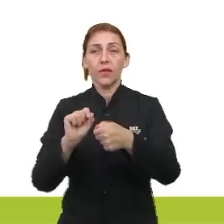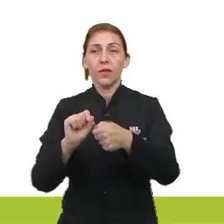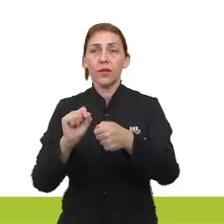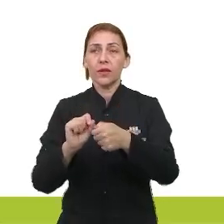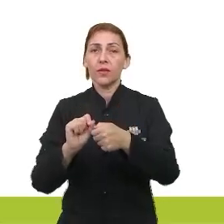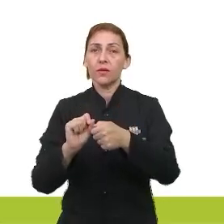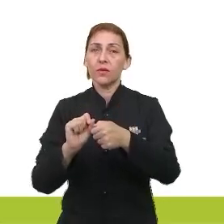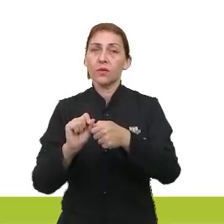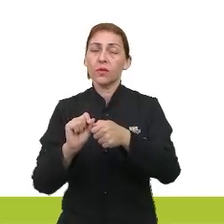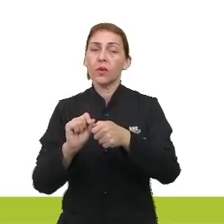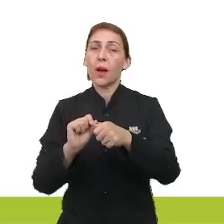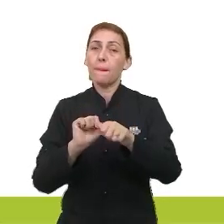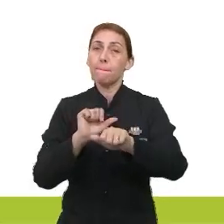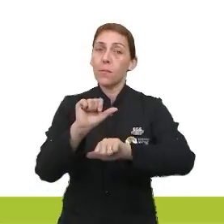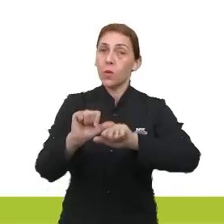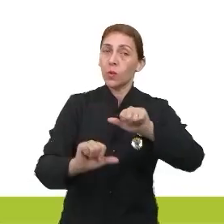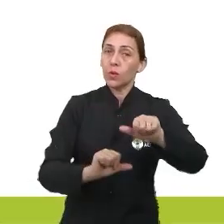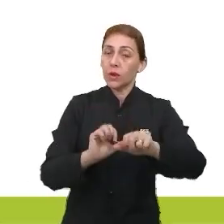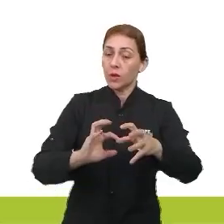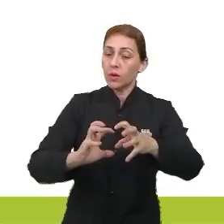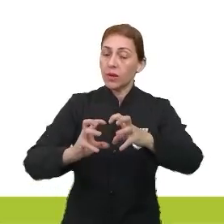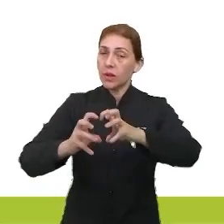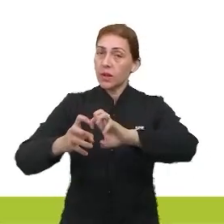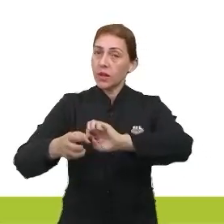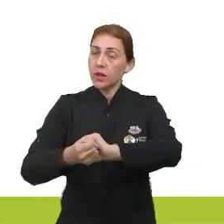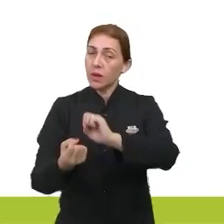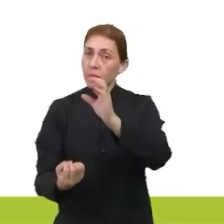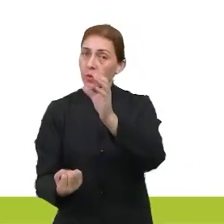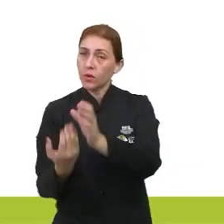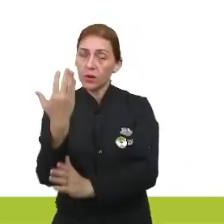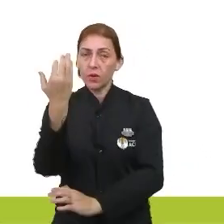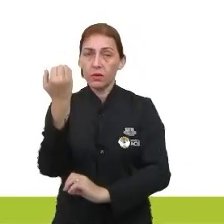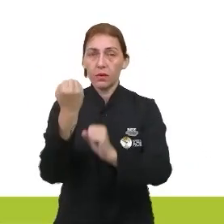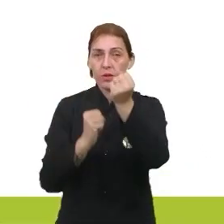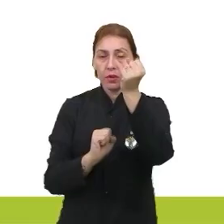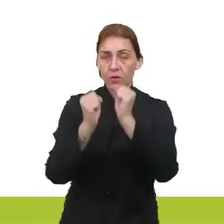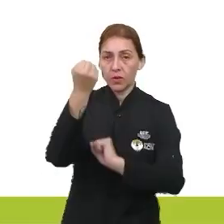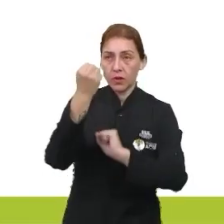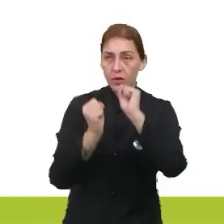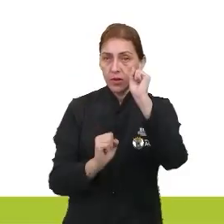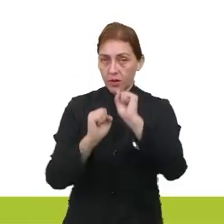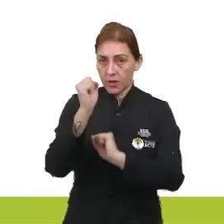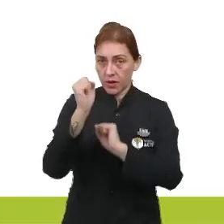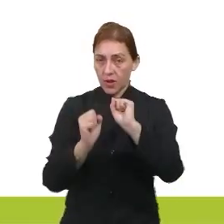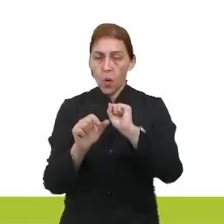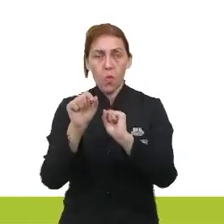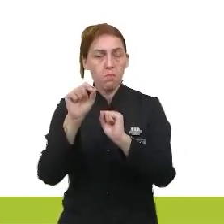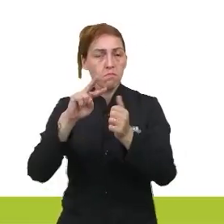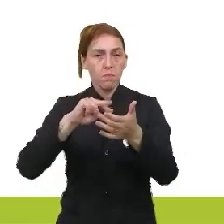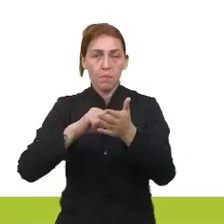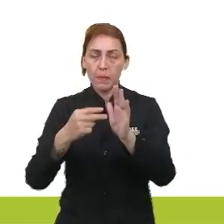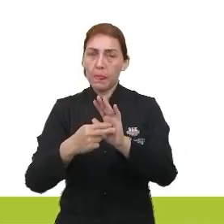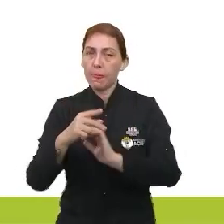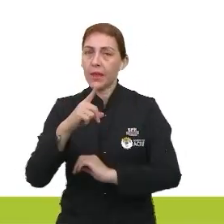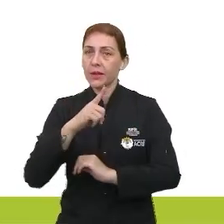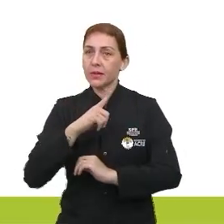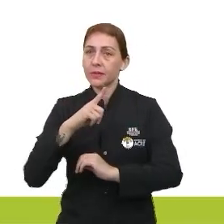uma transição entre o artesanato e a produção industrial, na manufatura existe